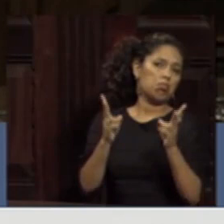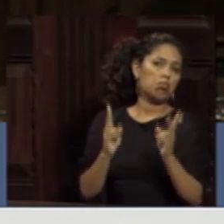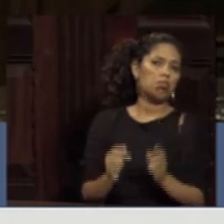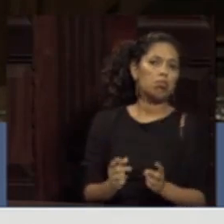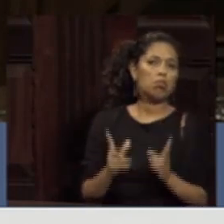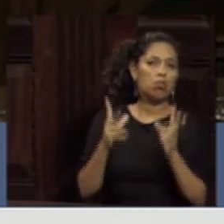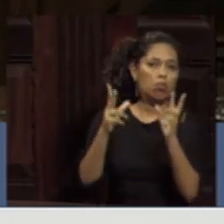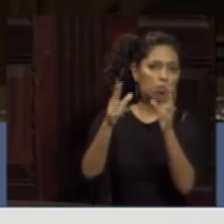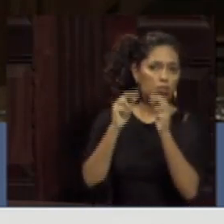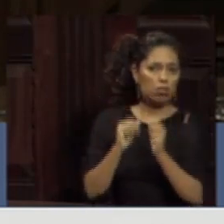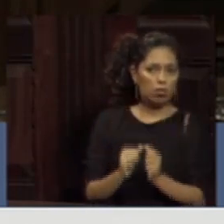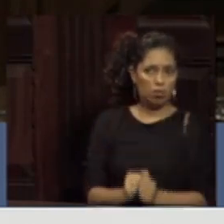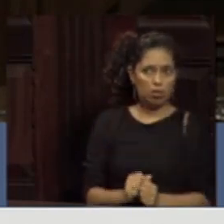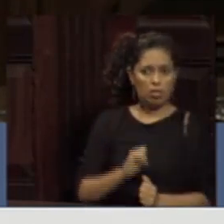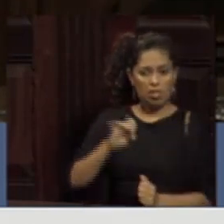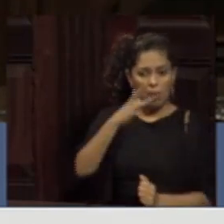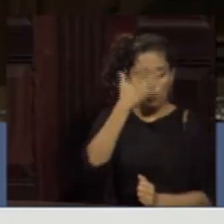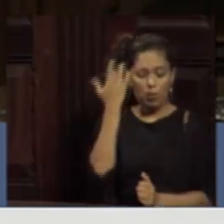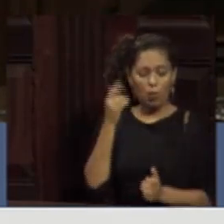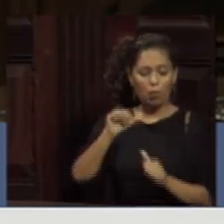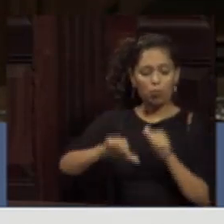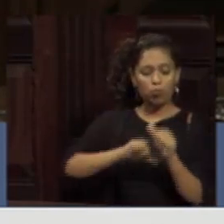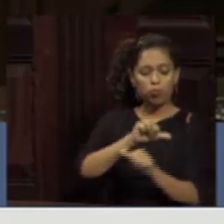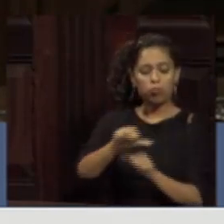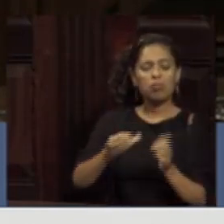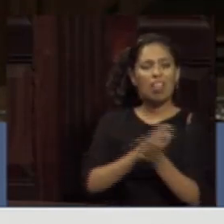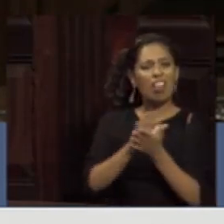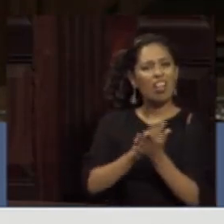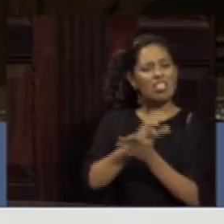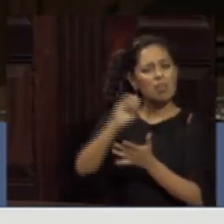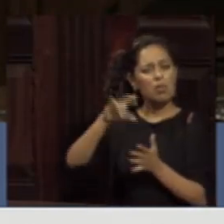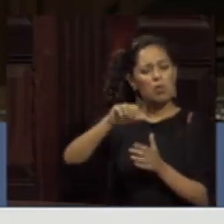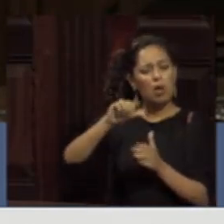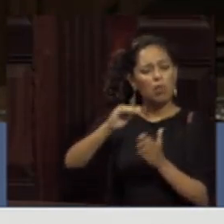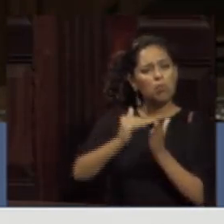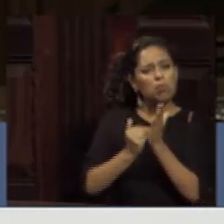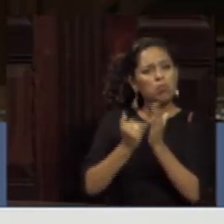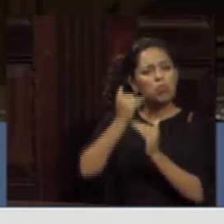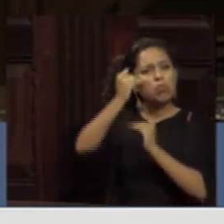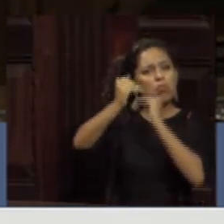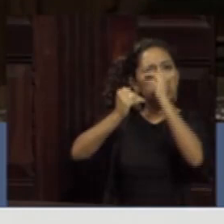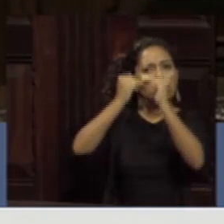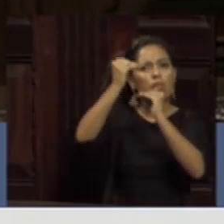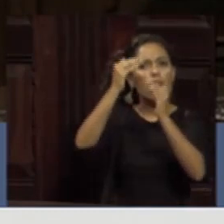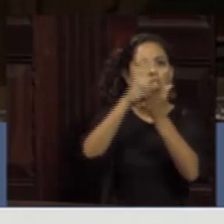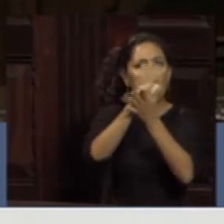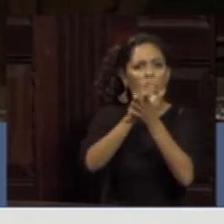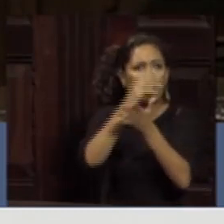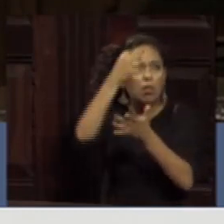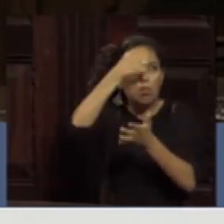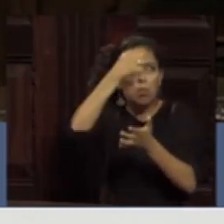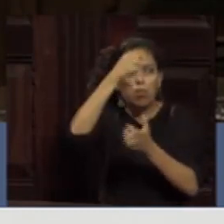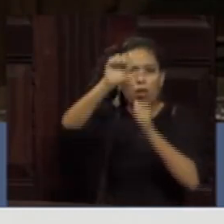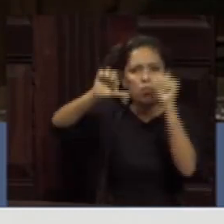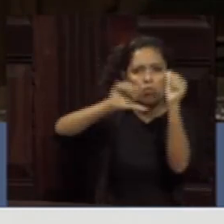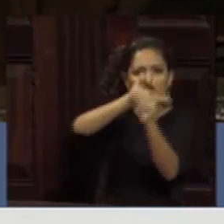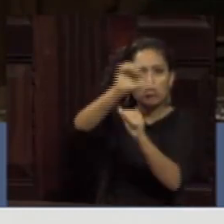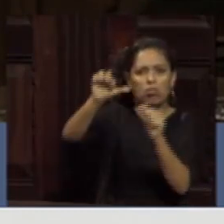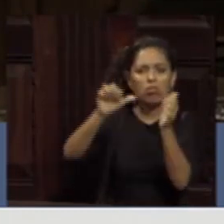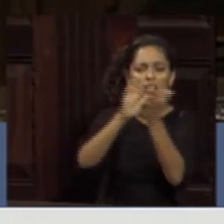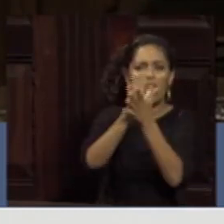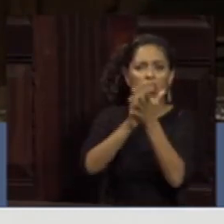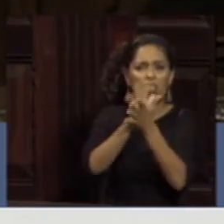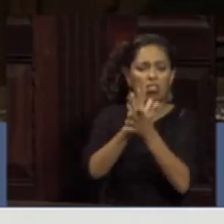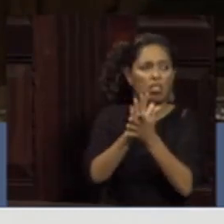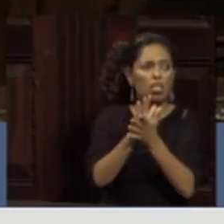Aquele cidadão que não muda, que não evolui na sua forma de pensar,